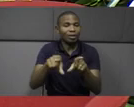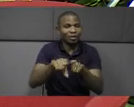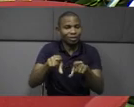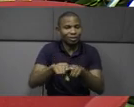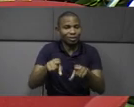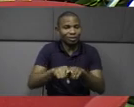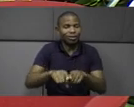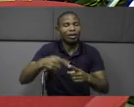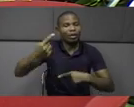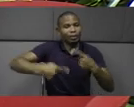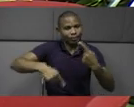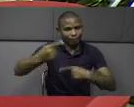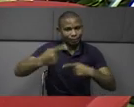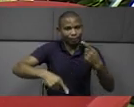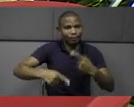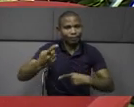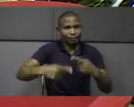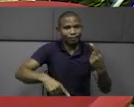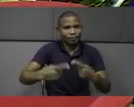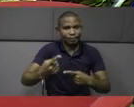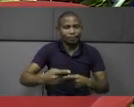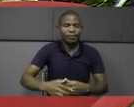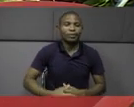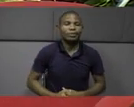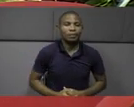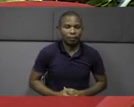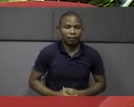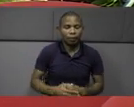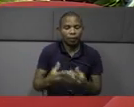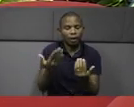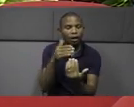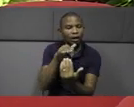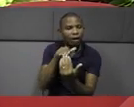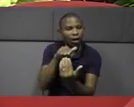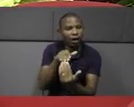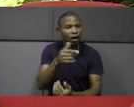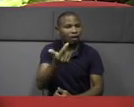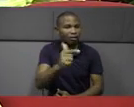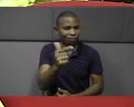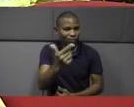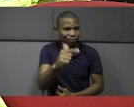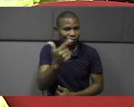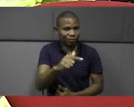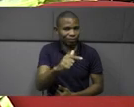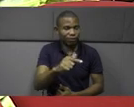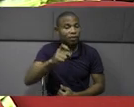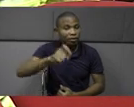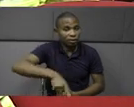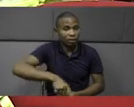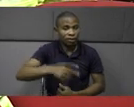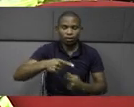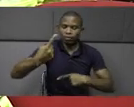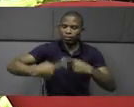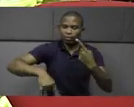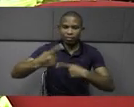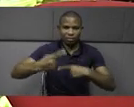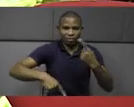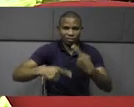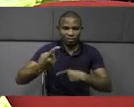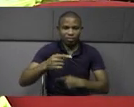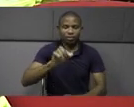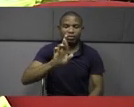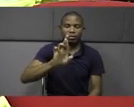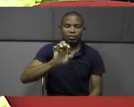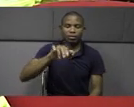consenso a gente não tem consenso nem entre urbanistas economistas a gente não vai chegar aqui que é o debate na distribuição de renda a